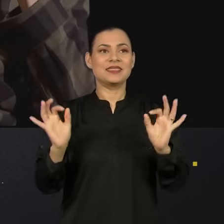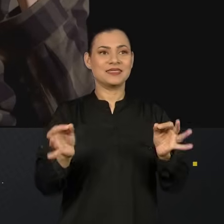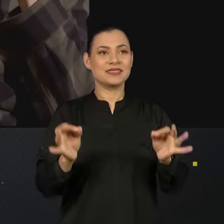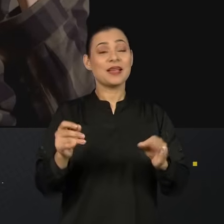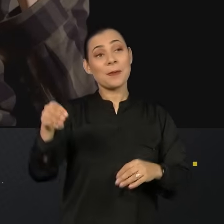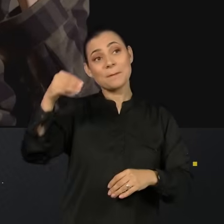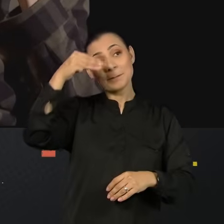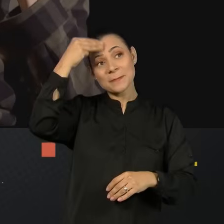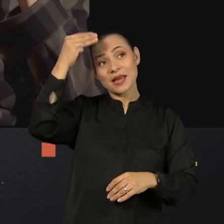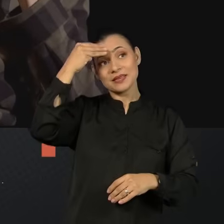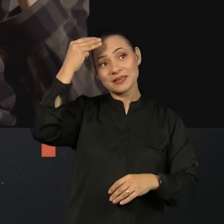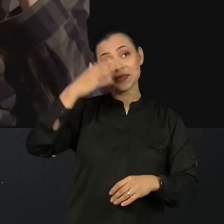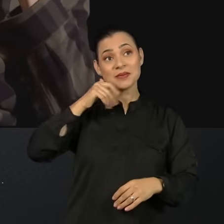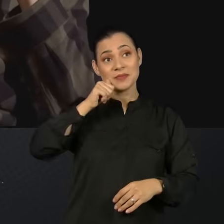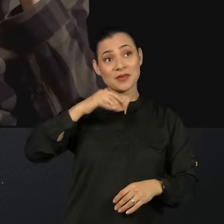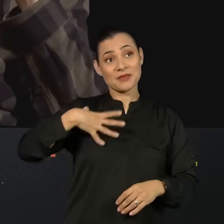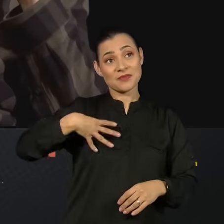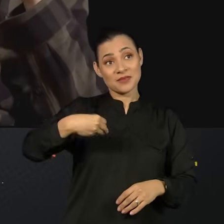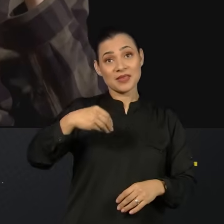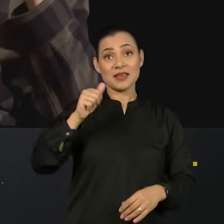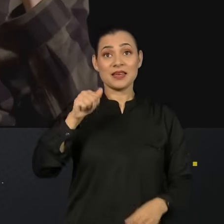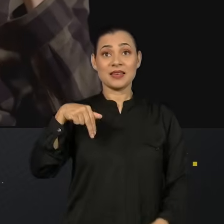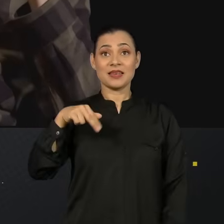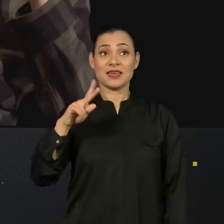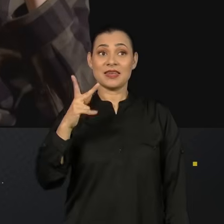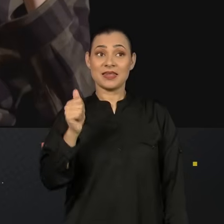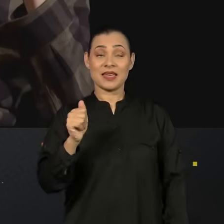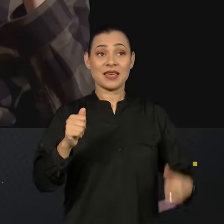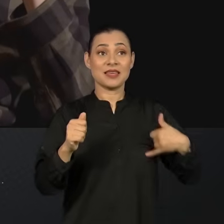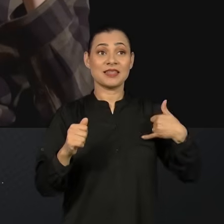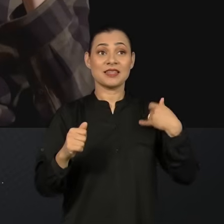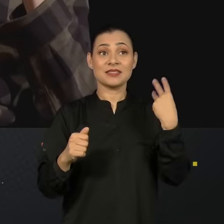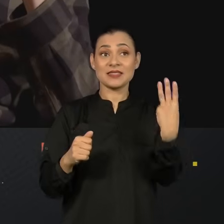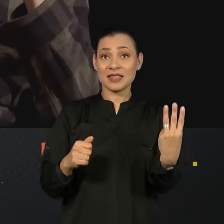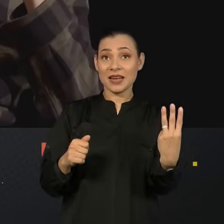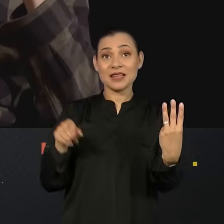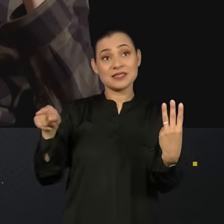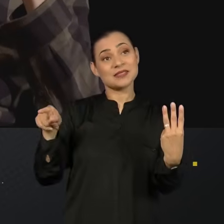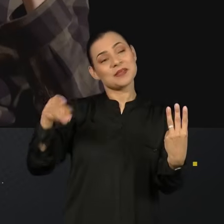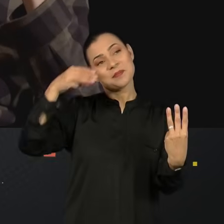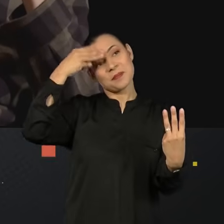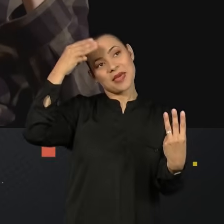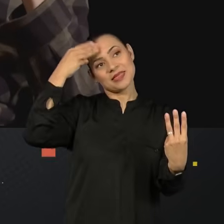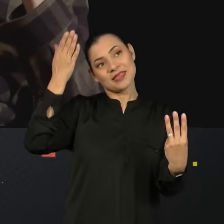é padrinho da minha filhinha, da Aninha, que tem 3 anos, e a gente